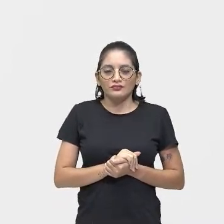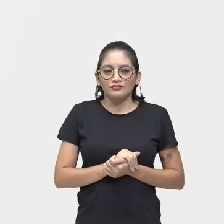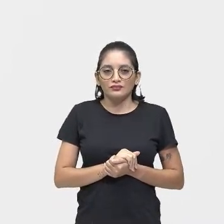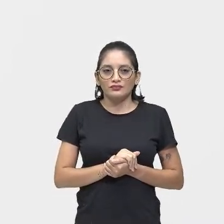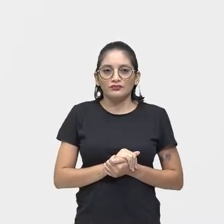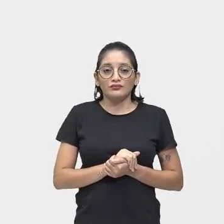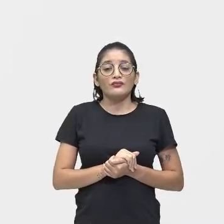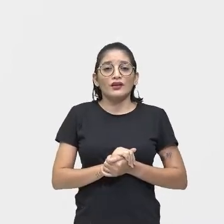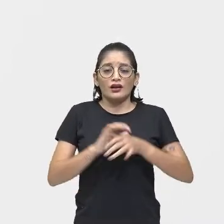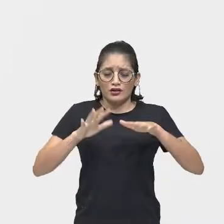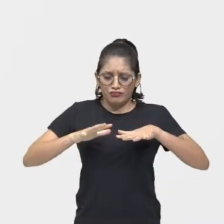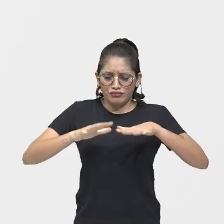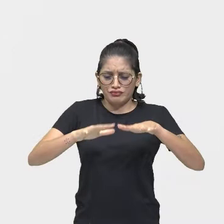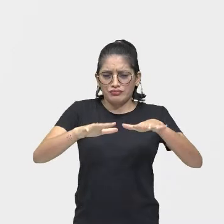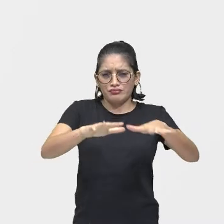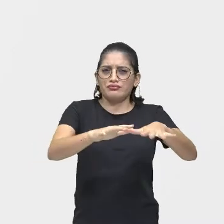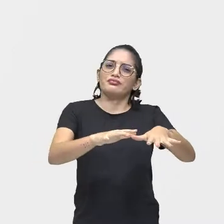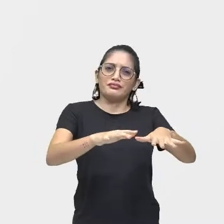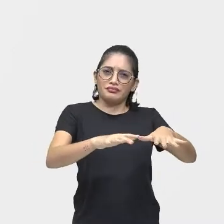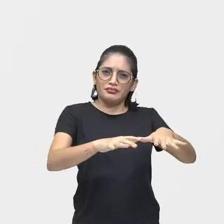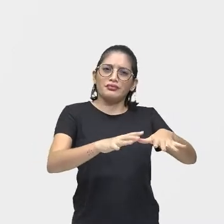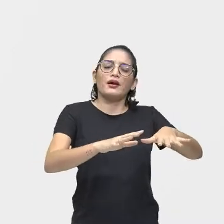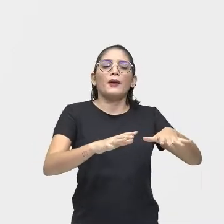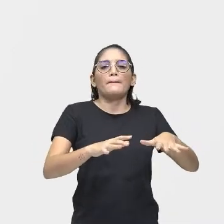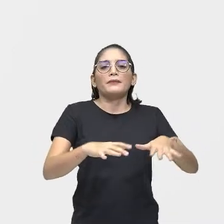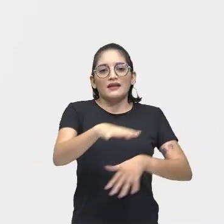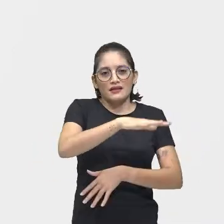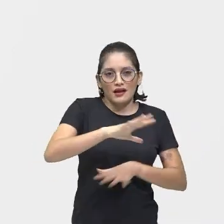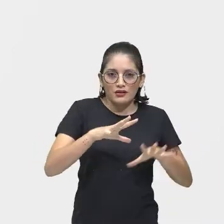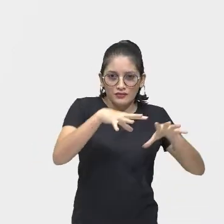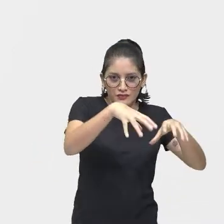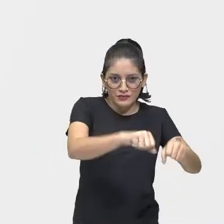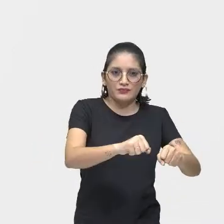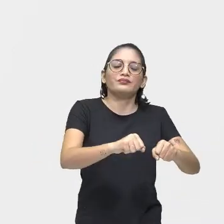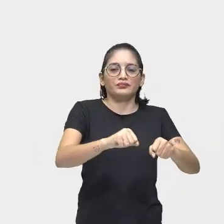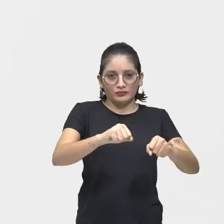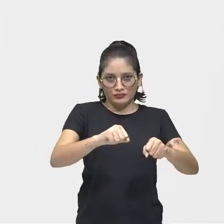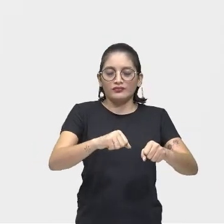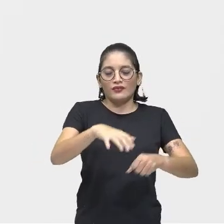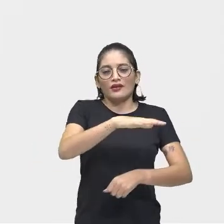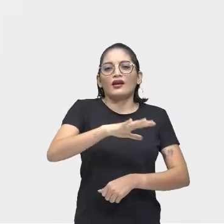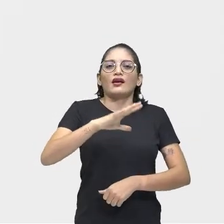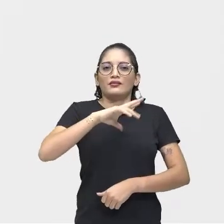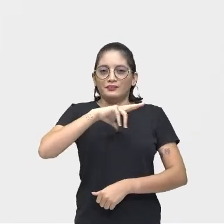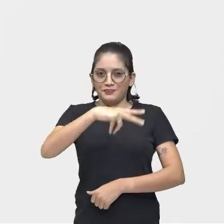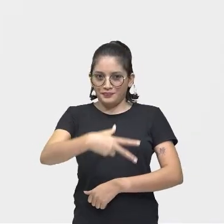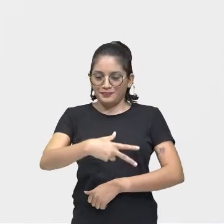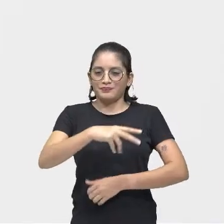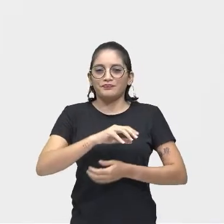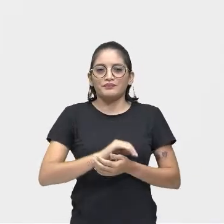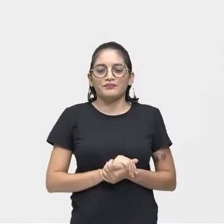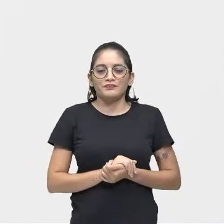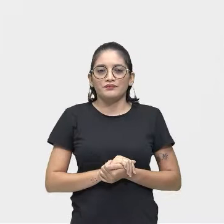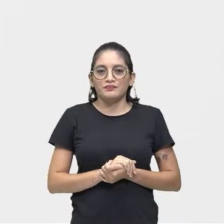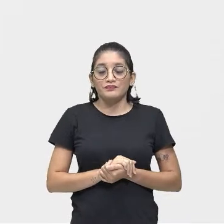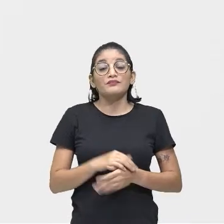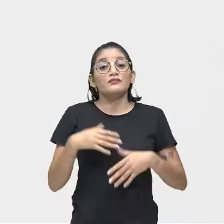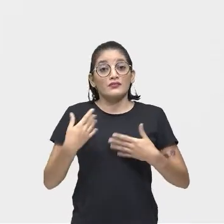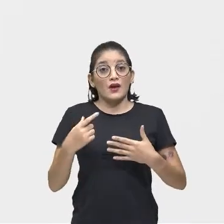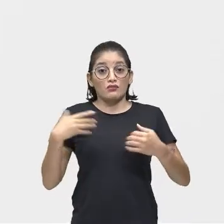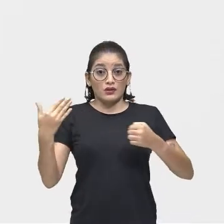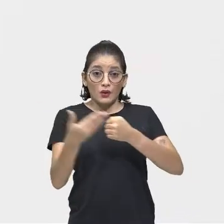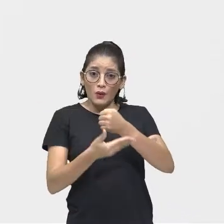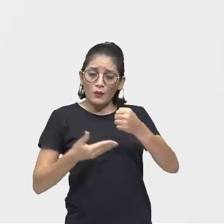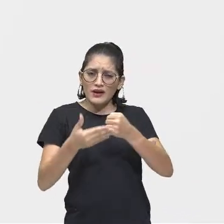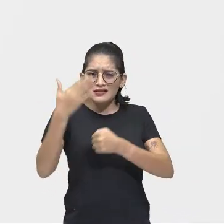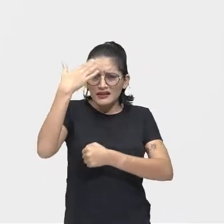A marcha da colonização portuguesa na Amazônia, melhor, a marcha da colonização na Amazônia portuguesa. Em cima disso, a gente vai